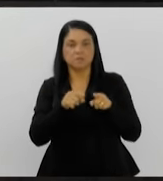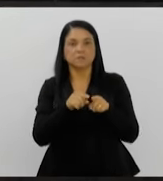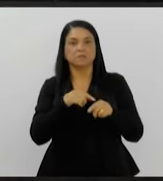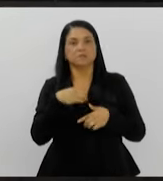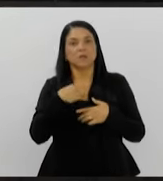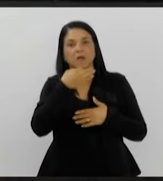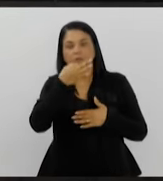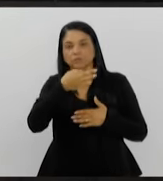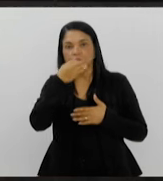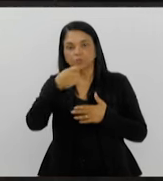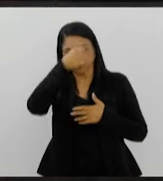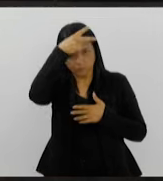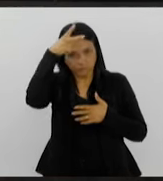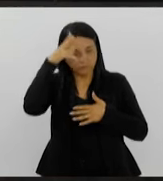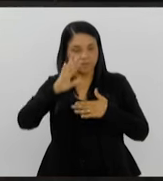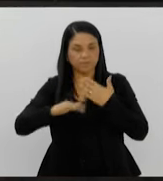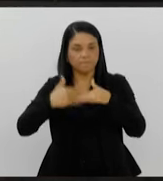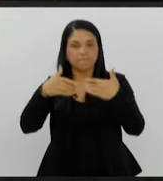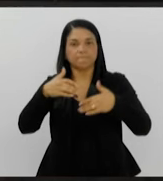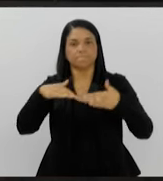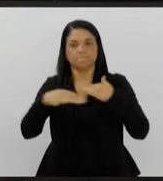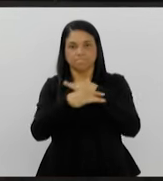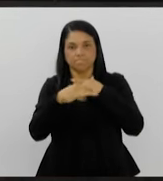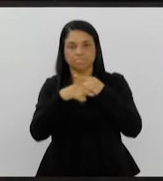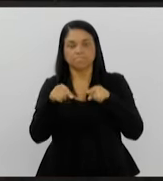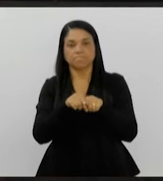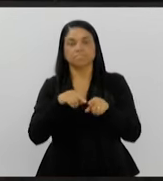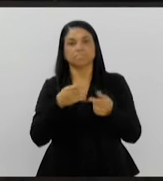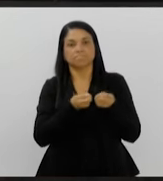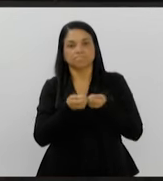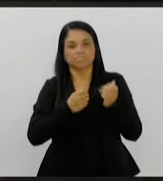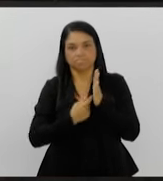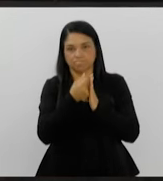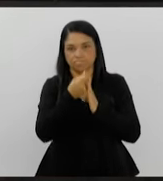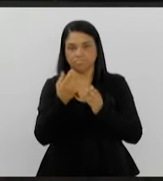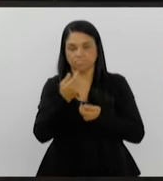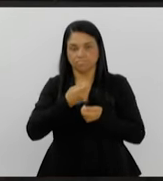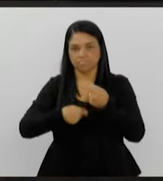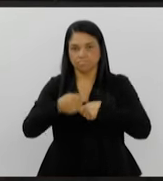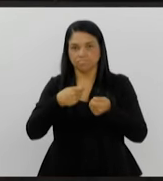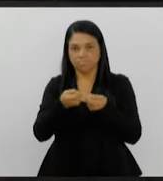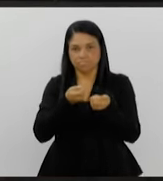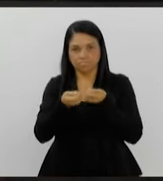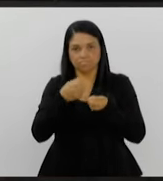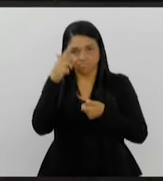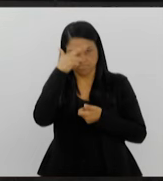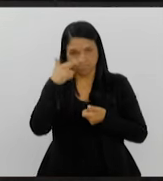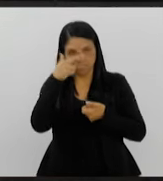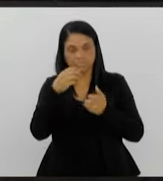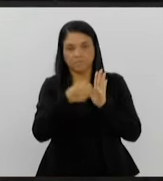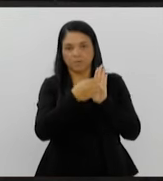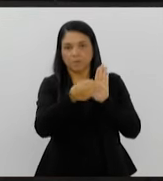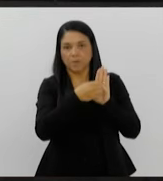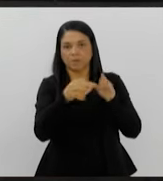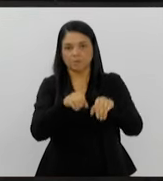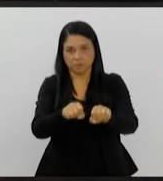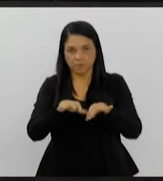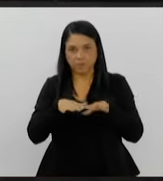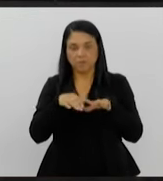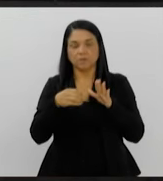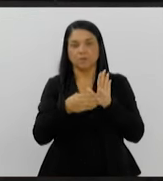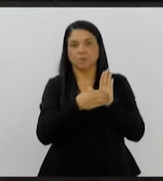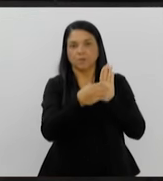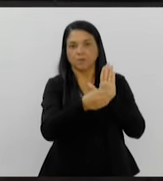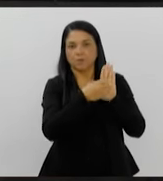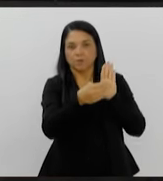desenvolvimento Regional de orçamento Finanças fiscalização financeira controle às emendas de plenário para emitir parecer pela comissão de